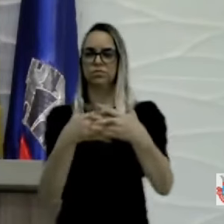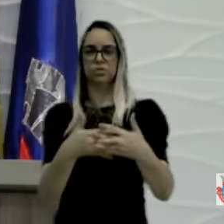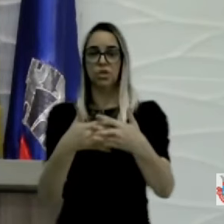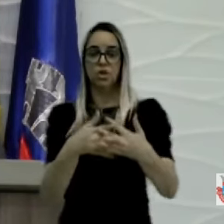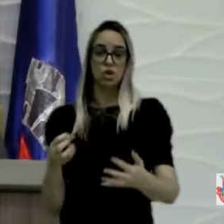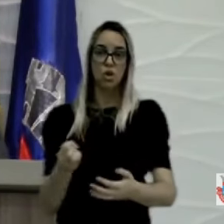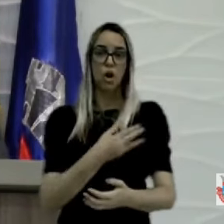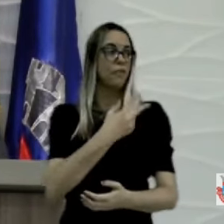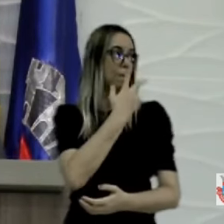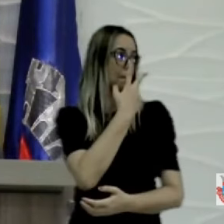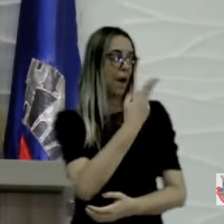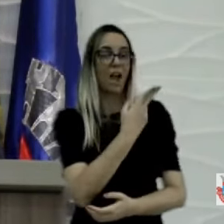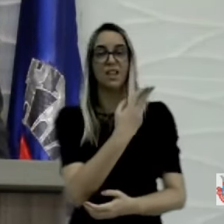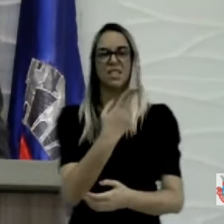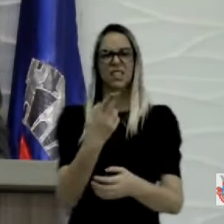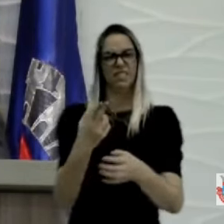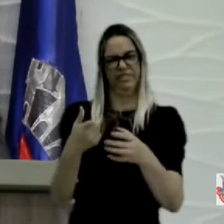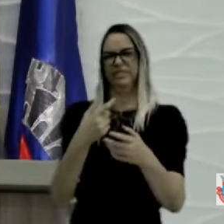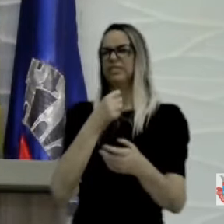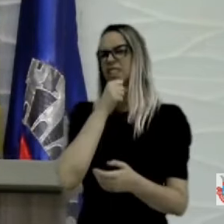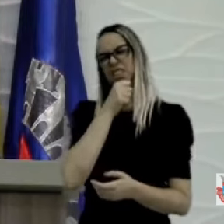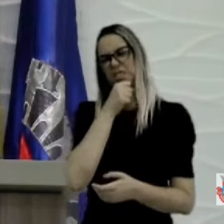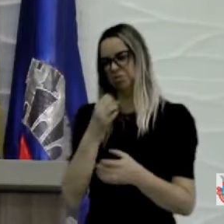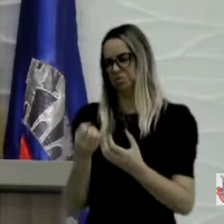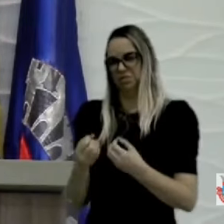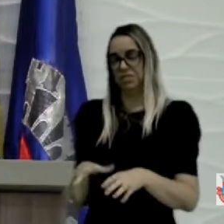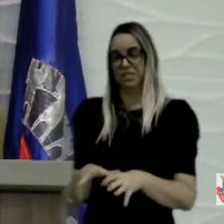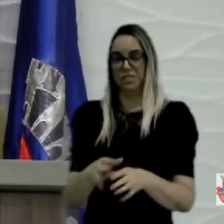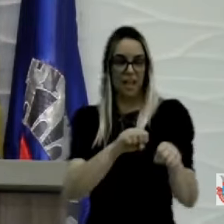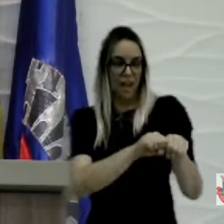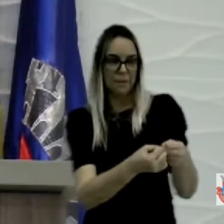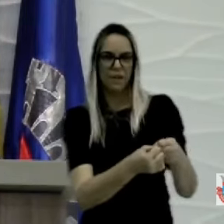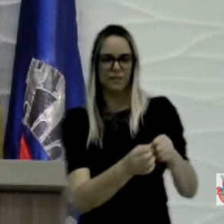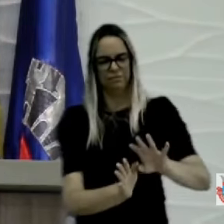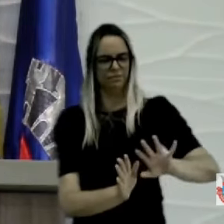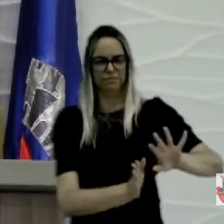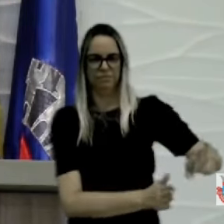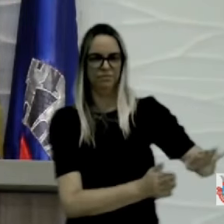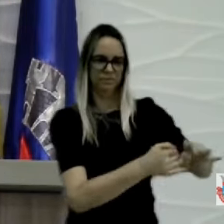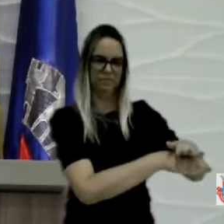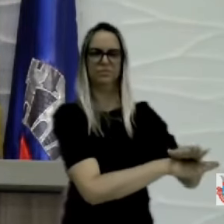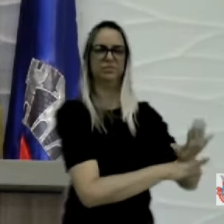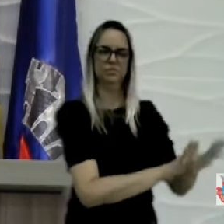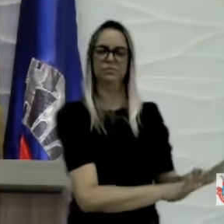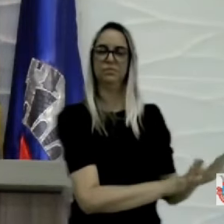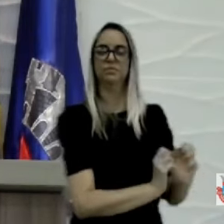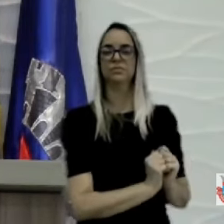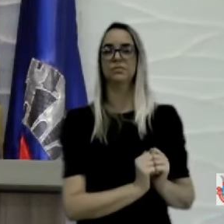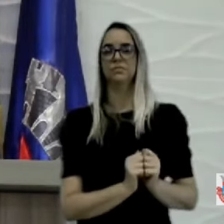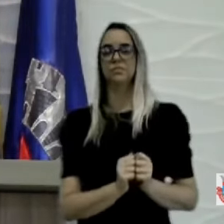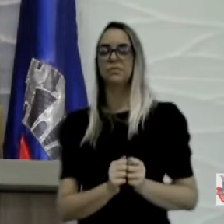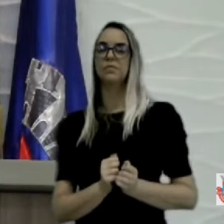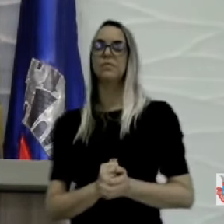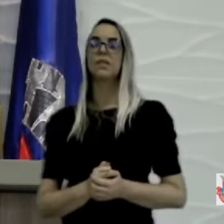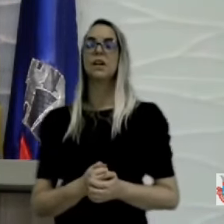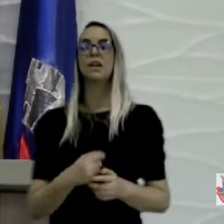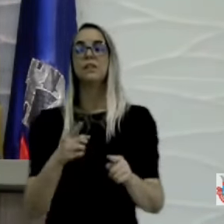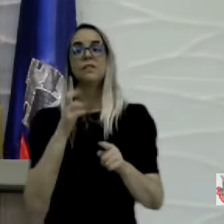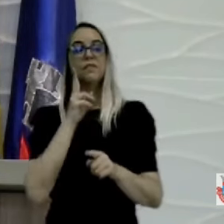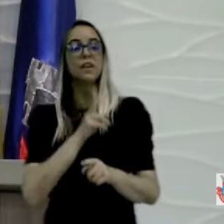descartáveis. Quebrou uma peça, vai lá e encosta, não serve mais. A gente vê um